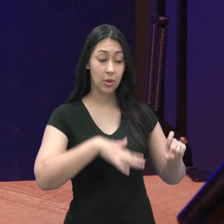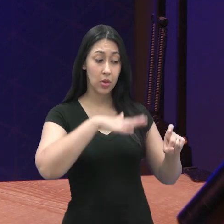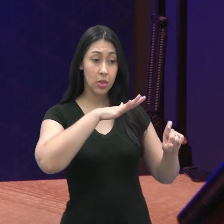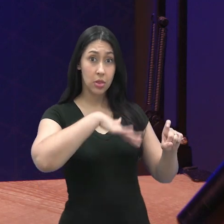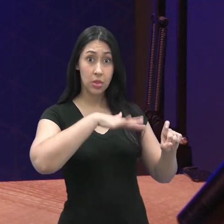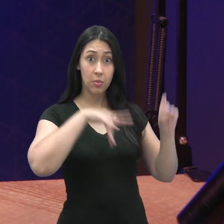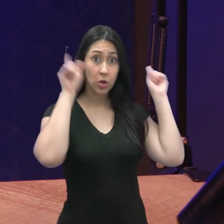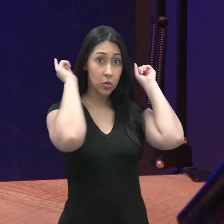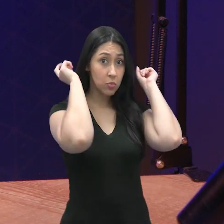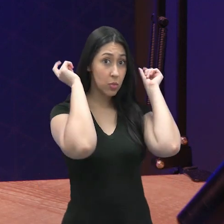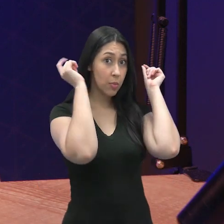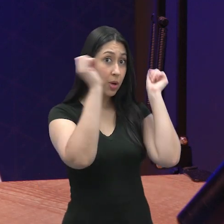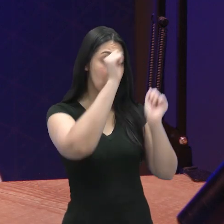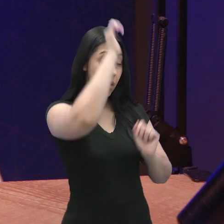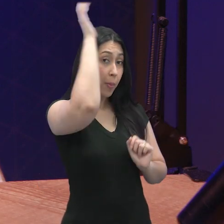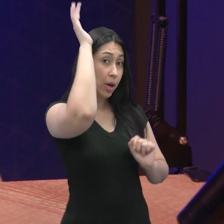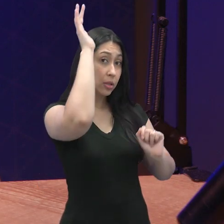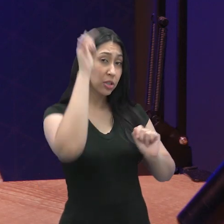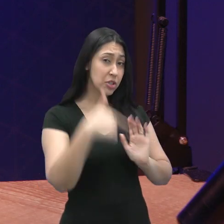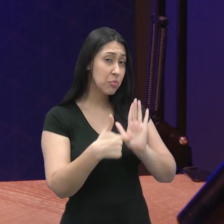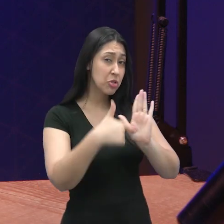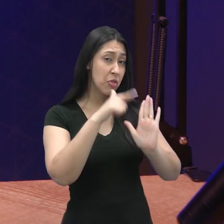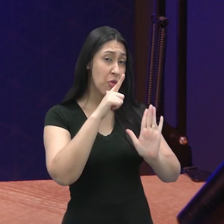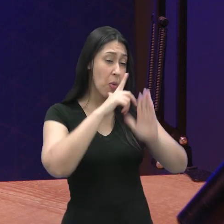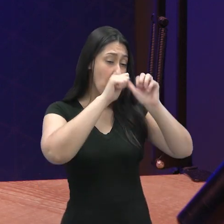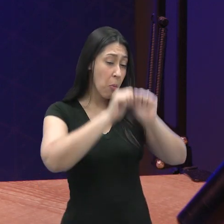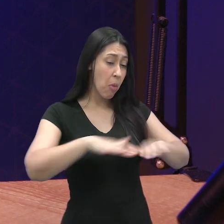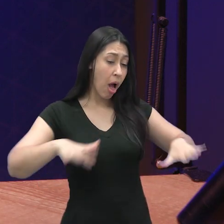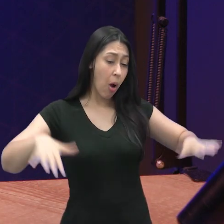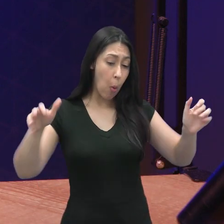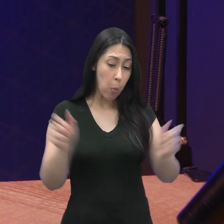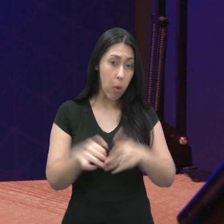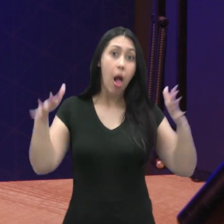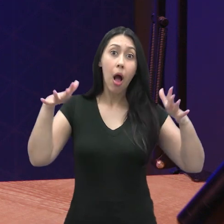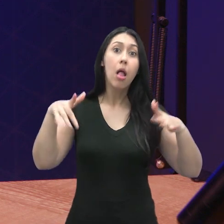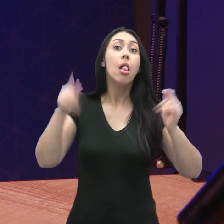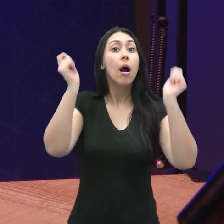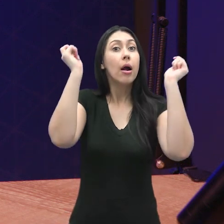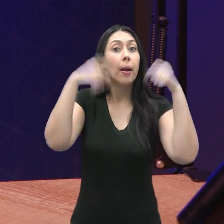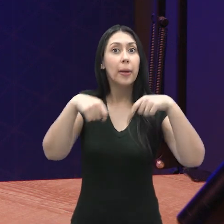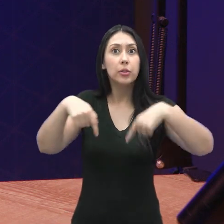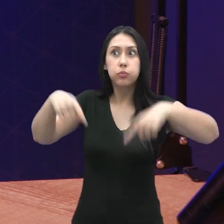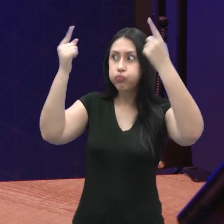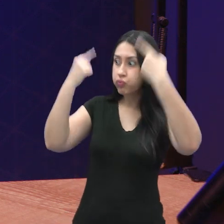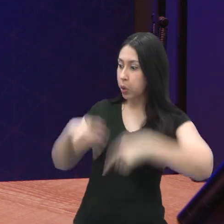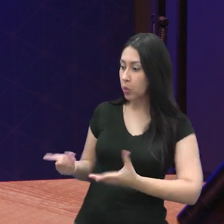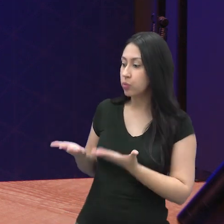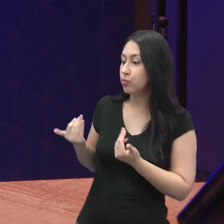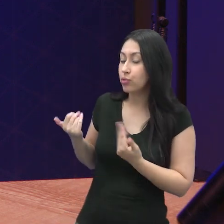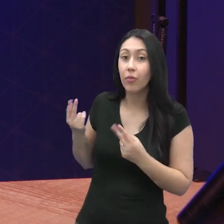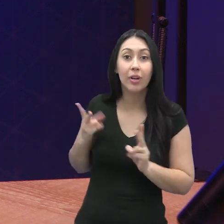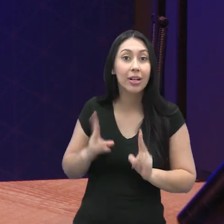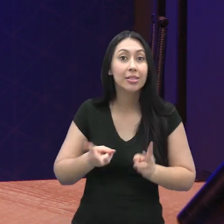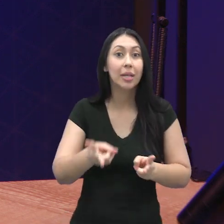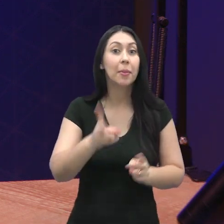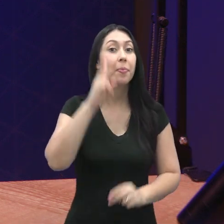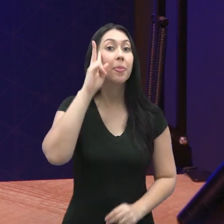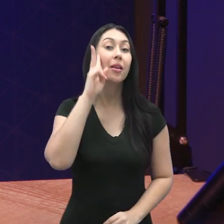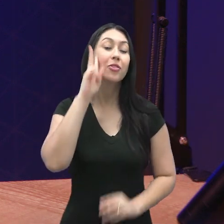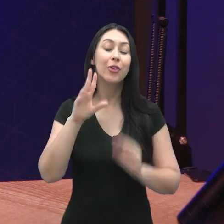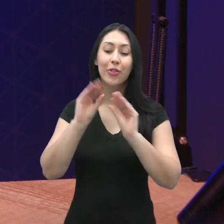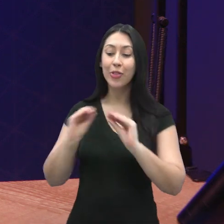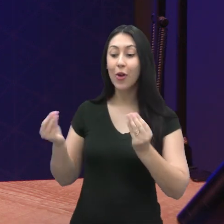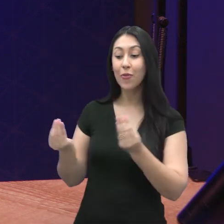Do mito greco-romano sobre a existência de águas milagrosas com poderes rejuvenescedores à fábula contemporânea de A